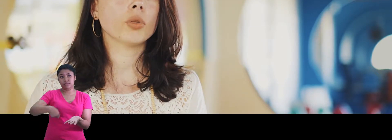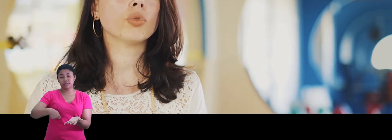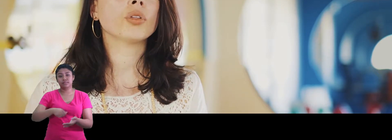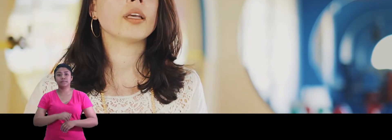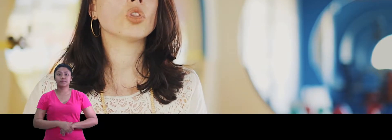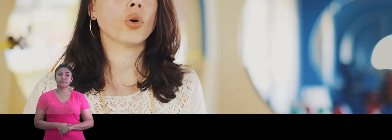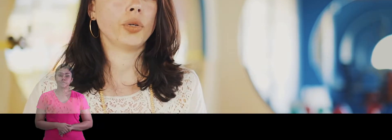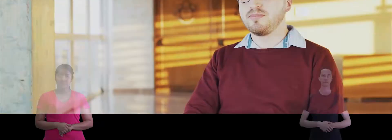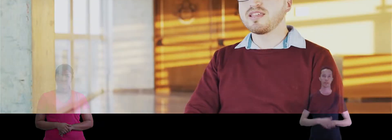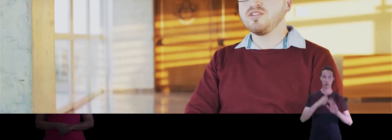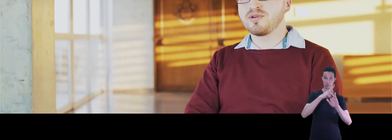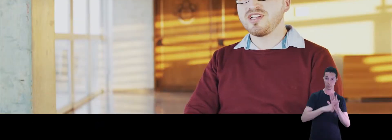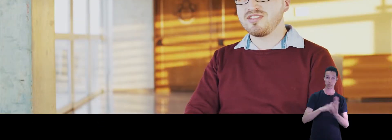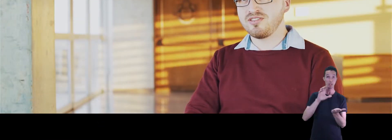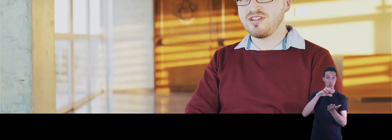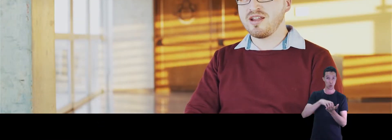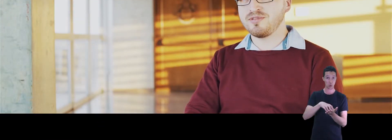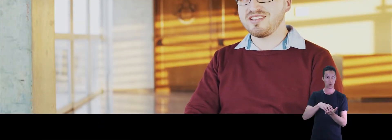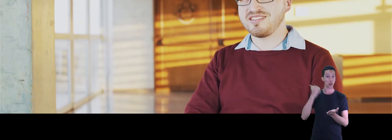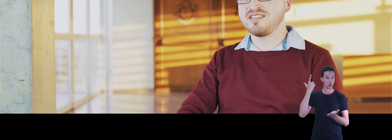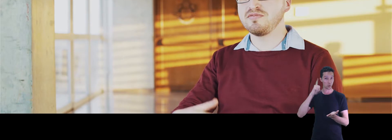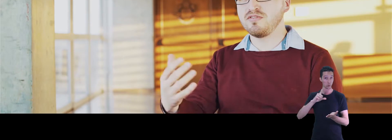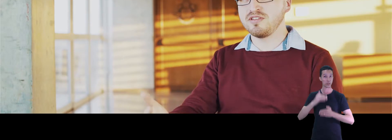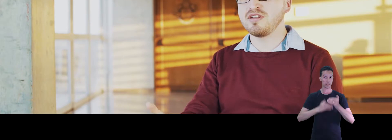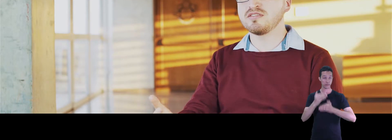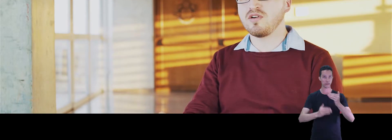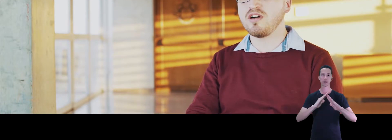mas sobretudo do território. Para que o projeto Territoriar pudesse